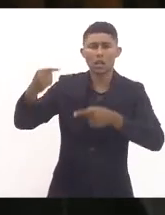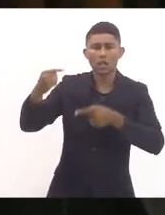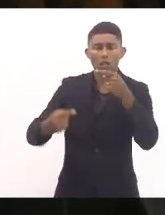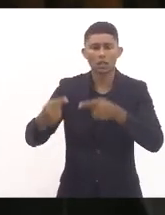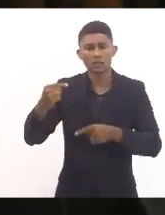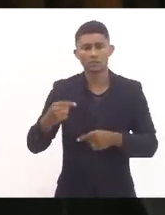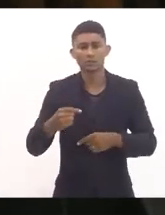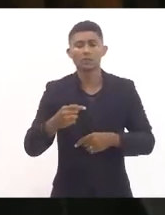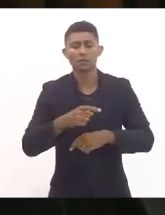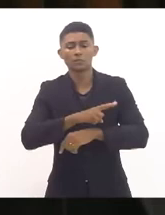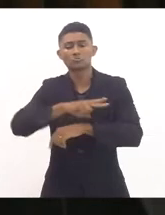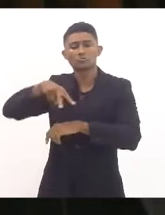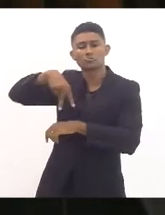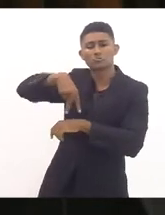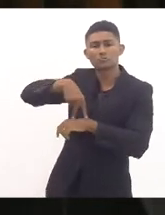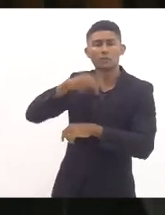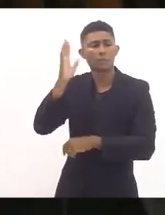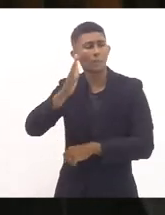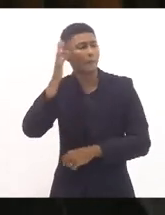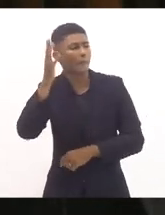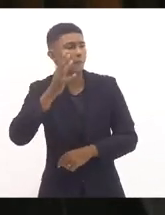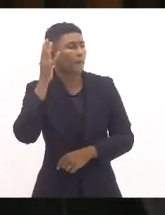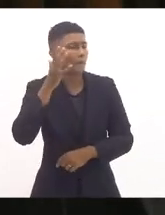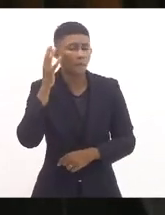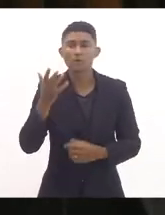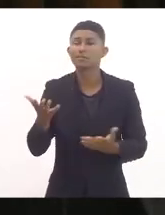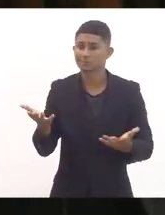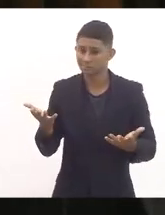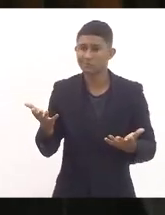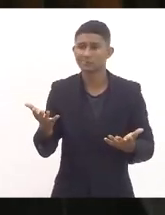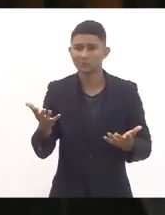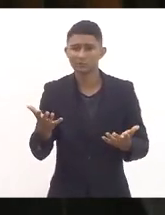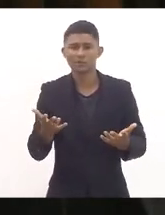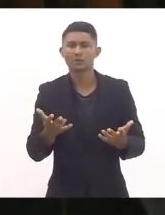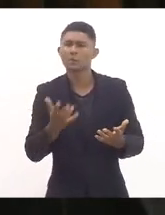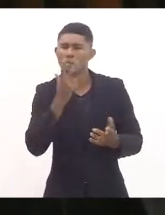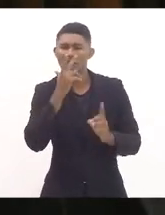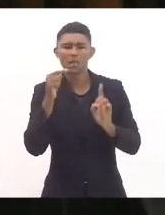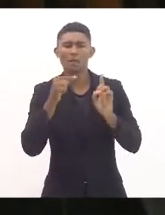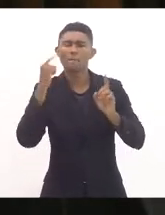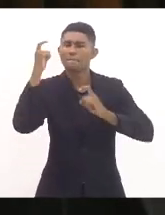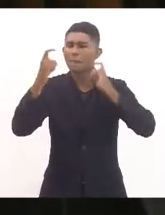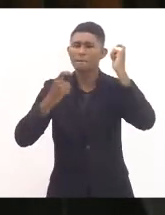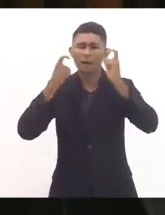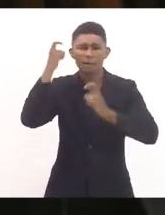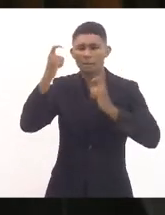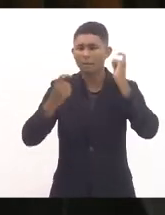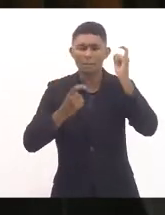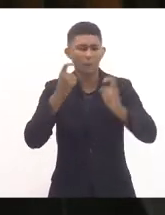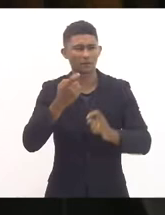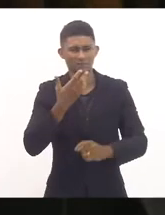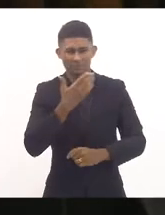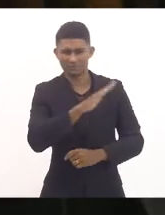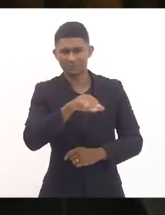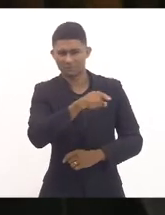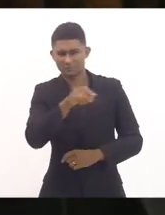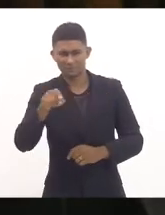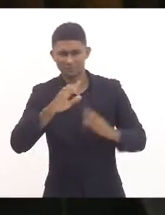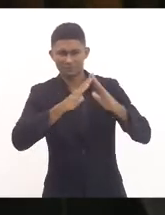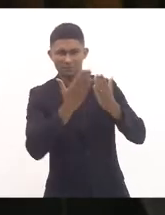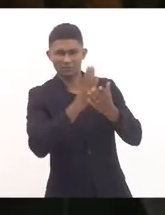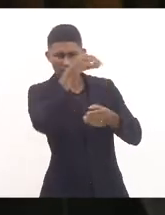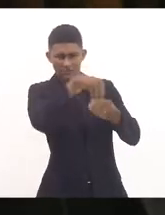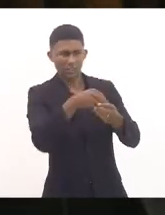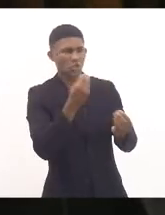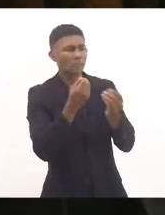para aparecer no microfone, fazer a parte, fazer alarido. Está tão preocupado, repito, com o que as crianças estão consumindo, pense